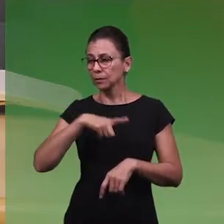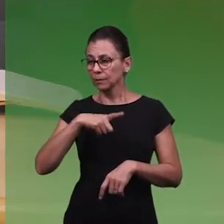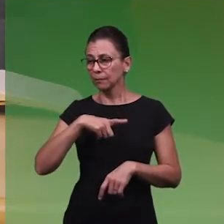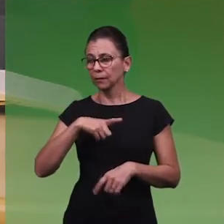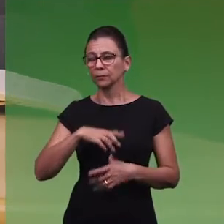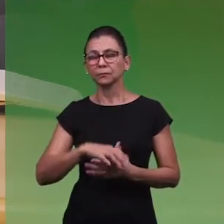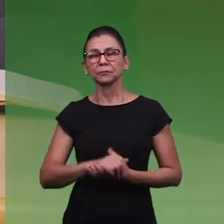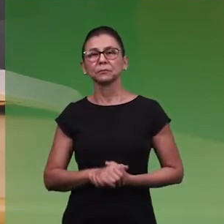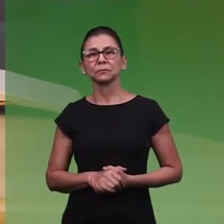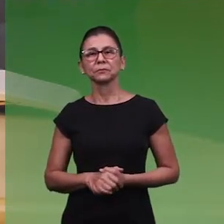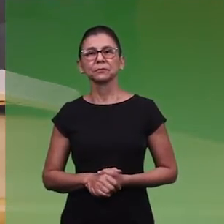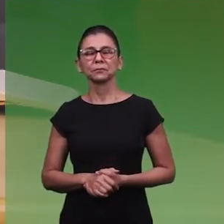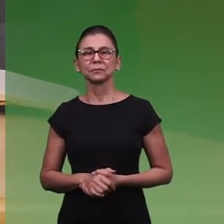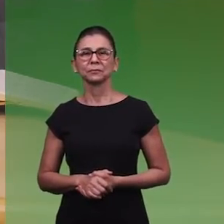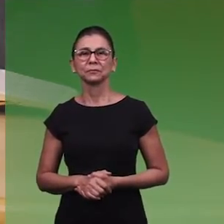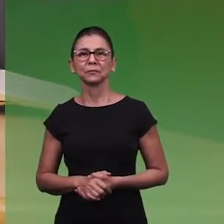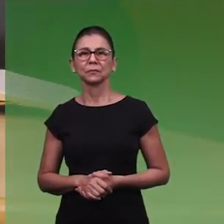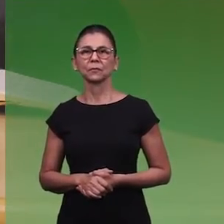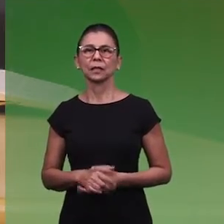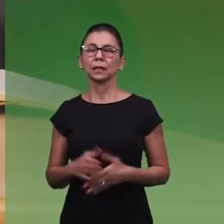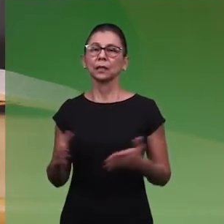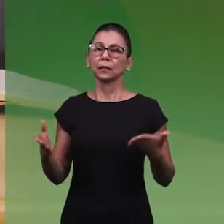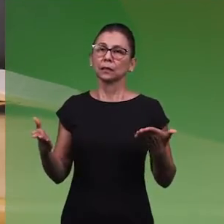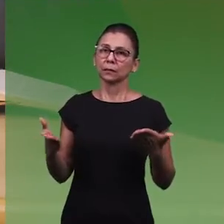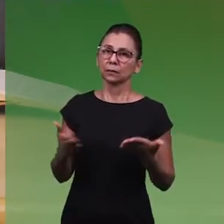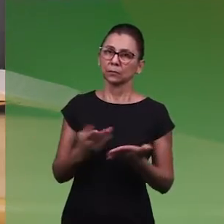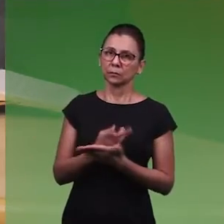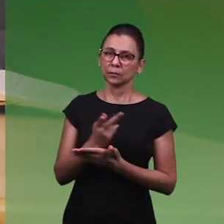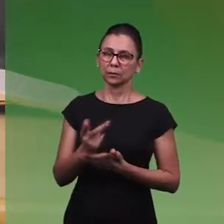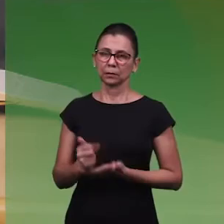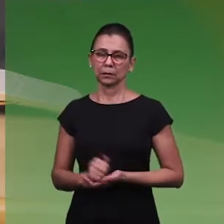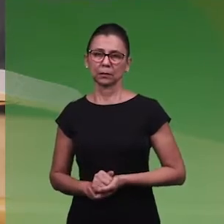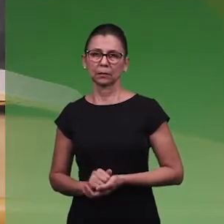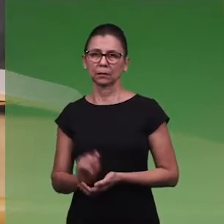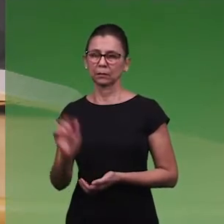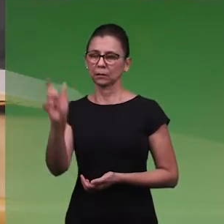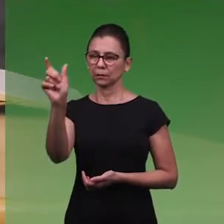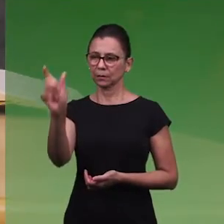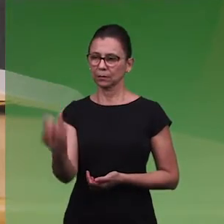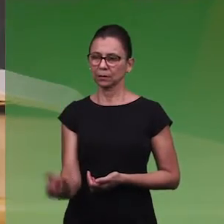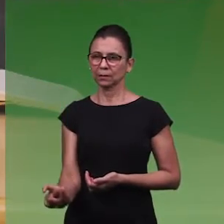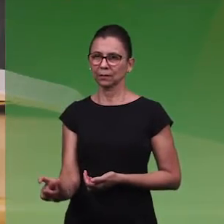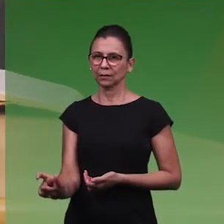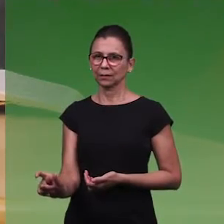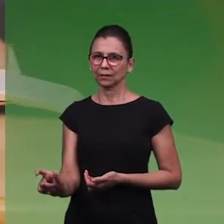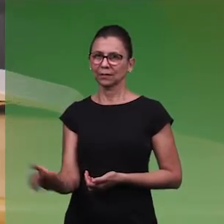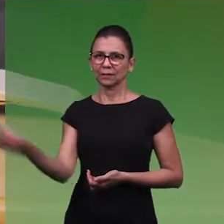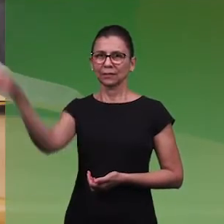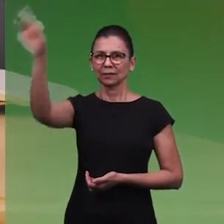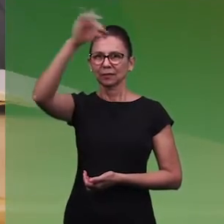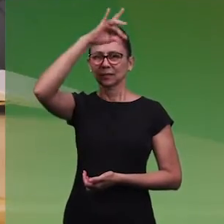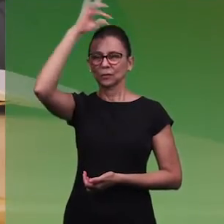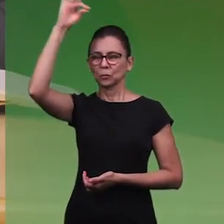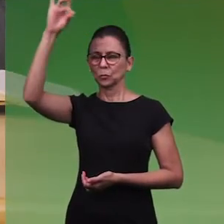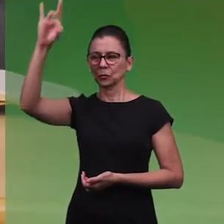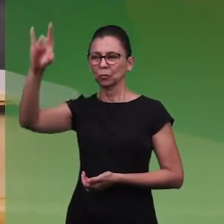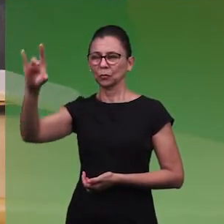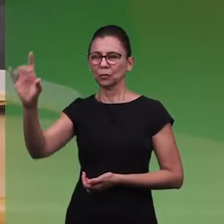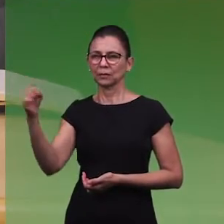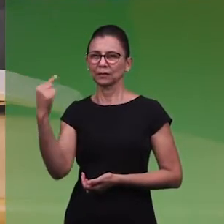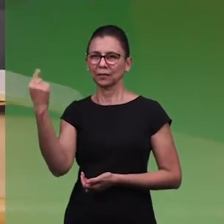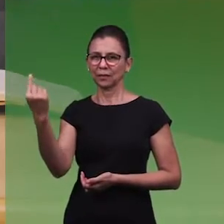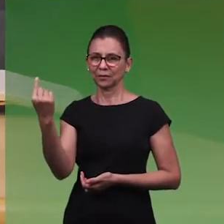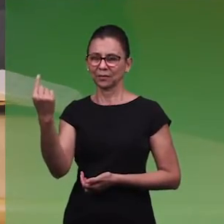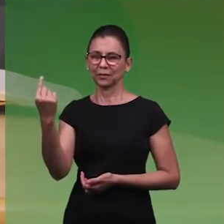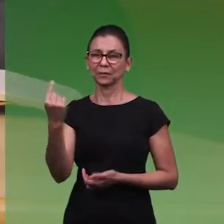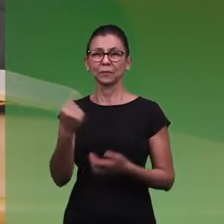tirado. Então, a partir deste momento, o Espírito de Deus repousou sobre Davi. E nós vamos ver